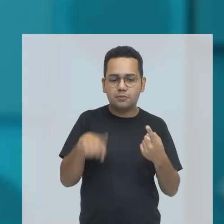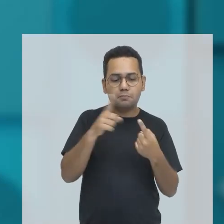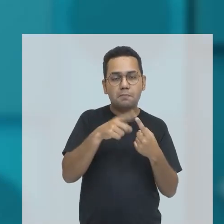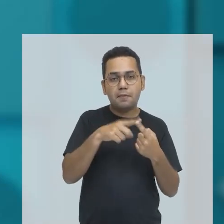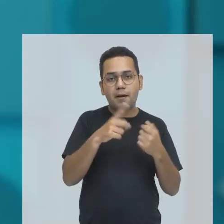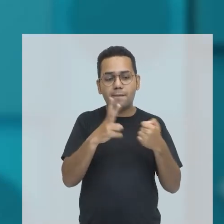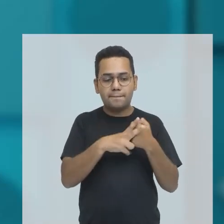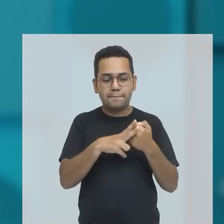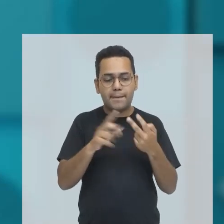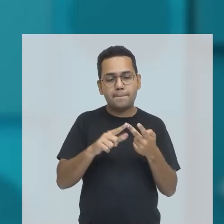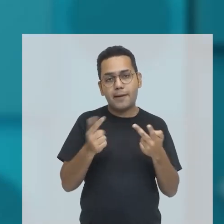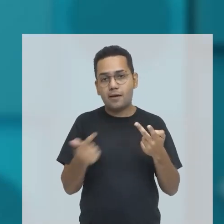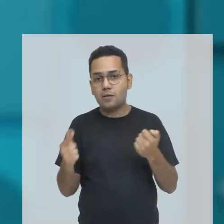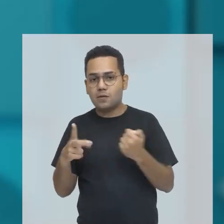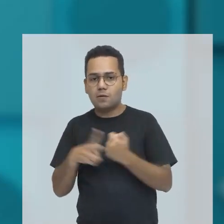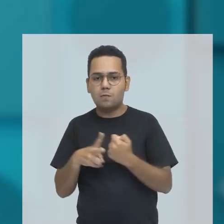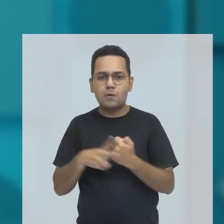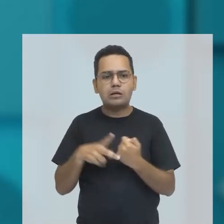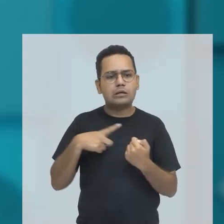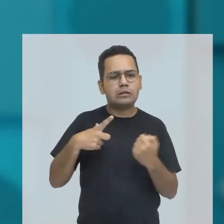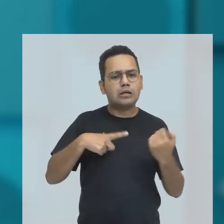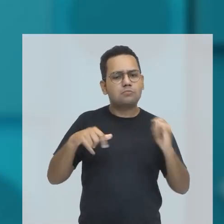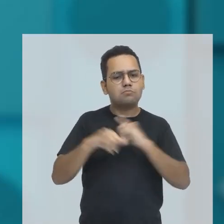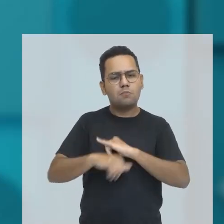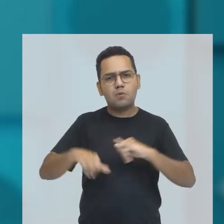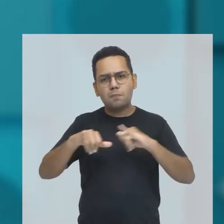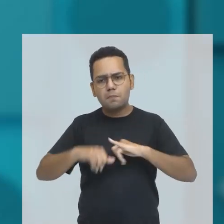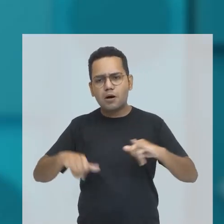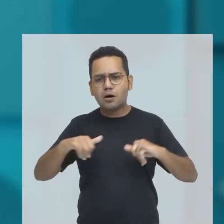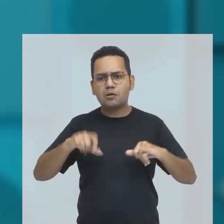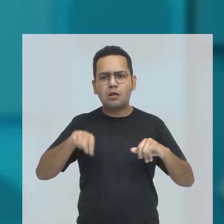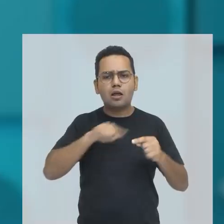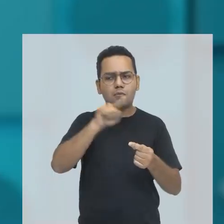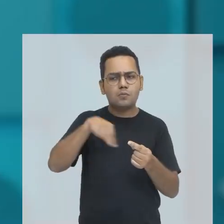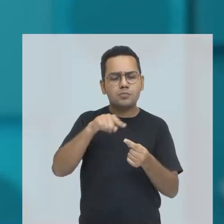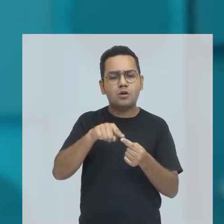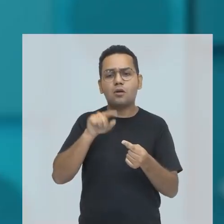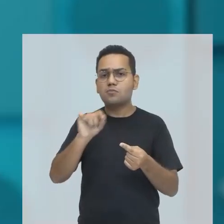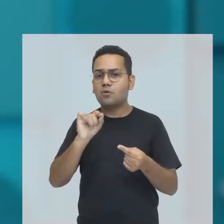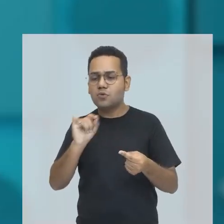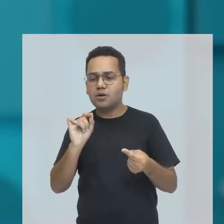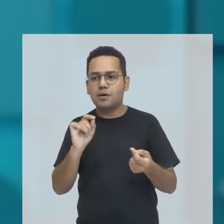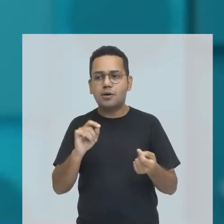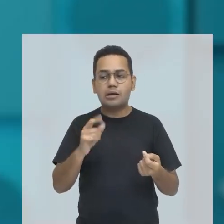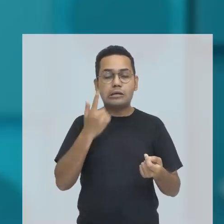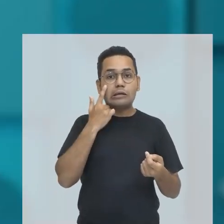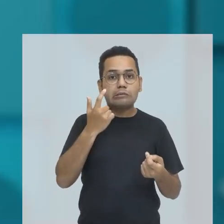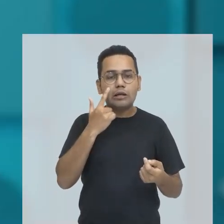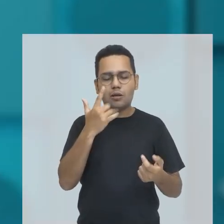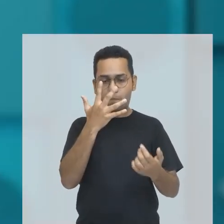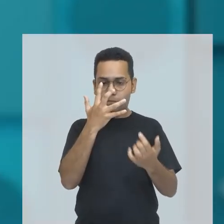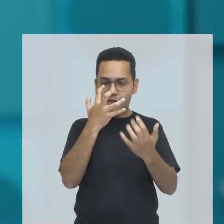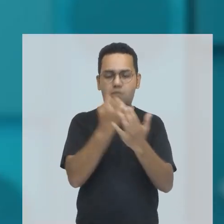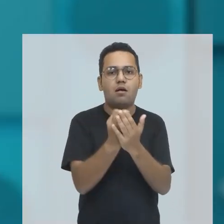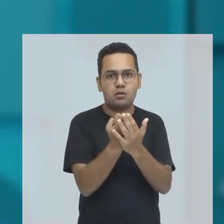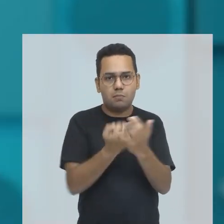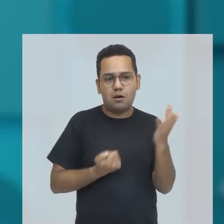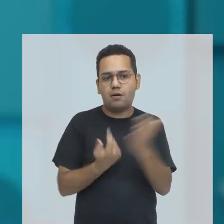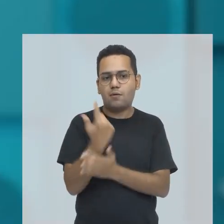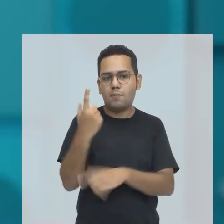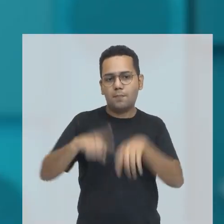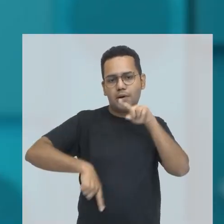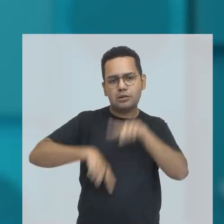aí às propagandas e a sua função de persuasão, de persuadir as pessoas a comprar determinado